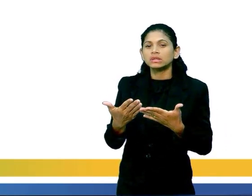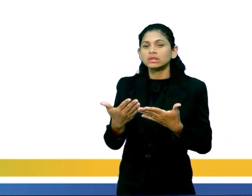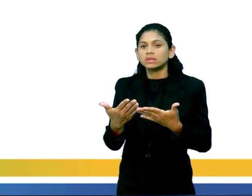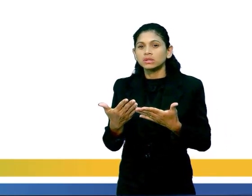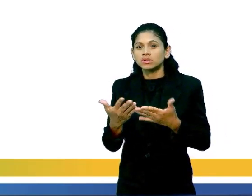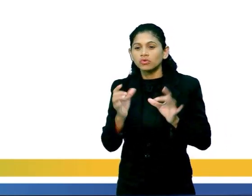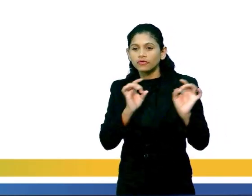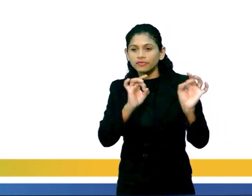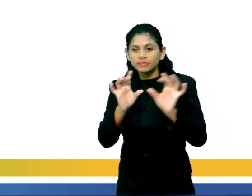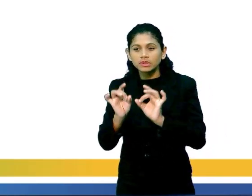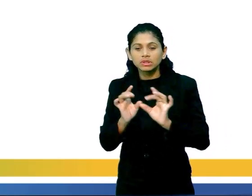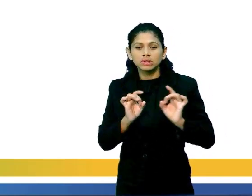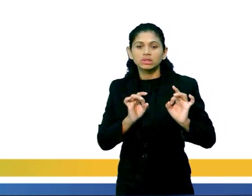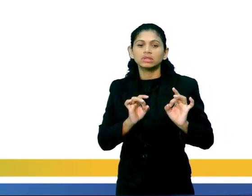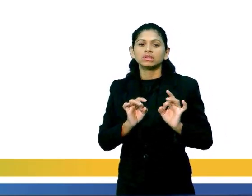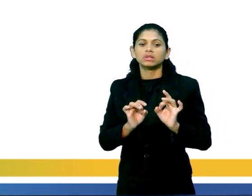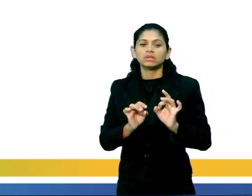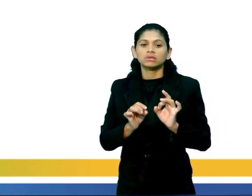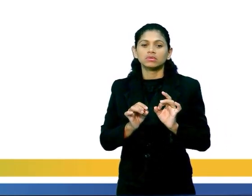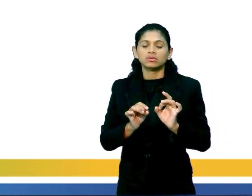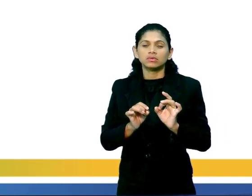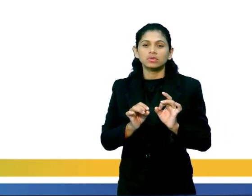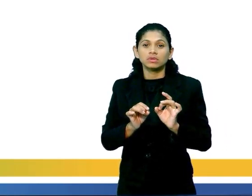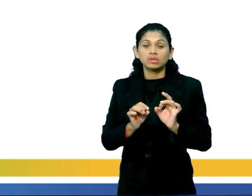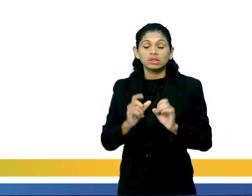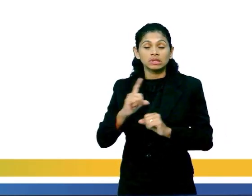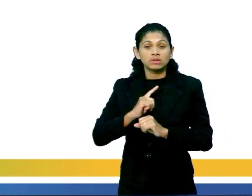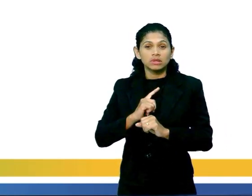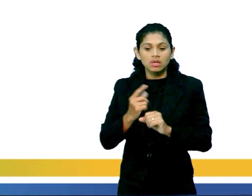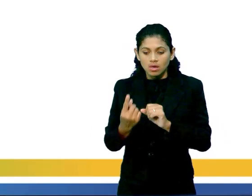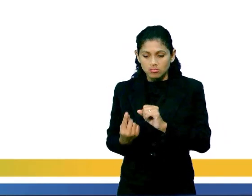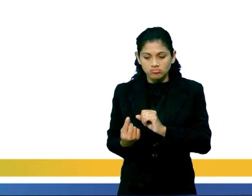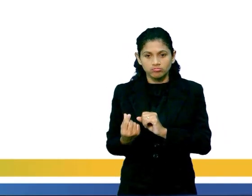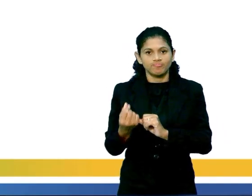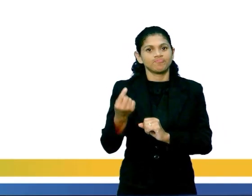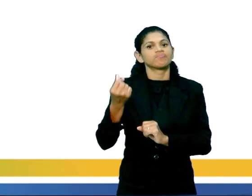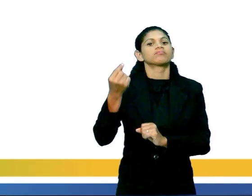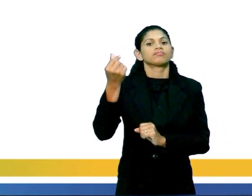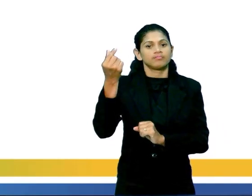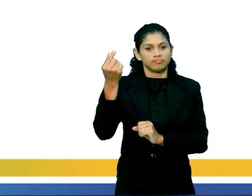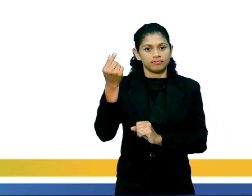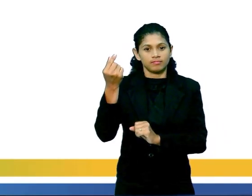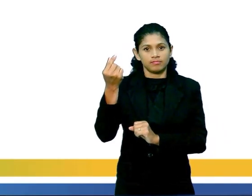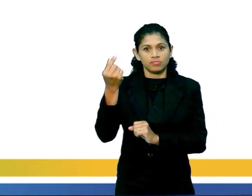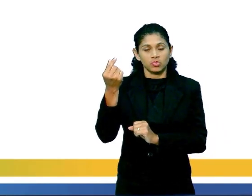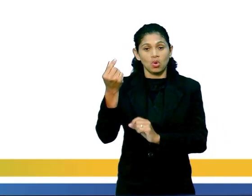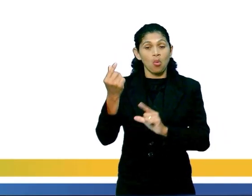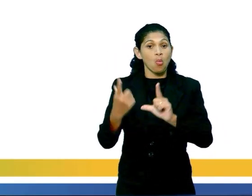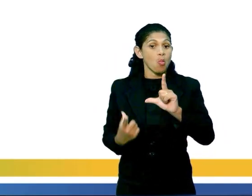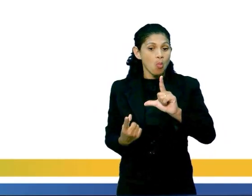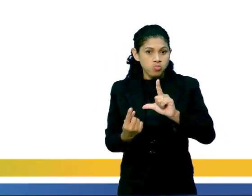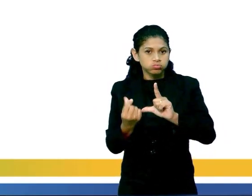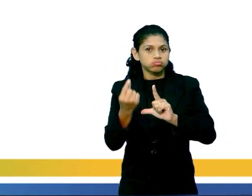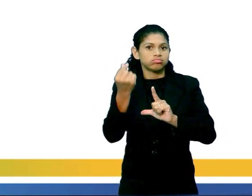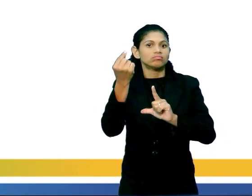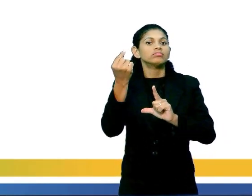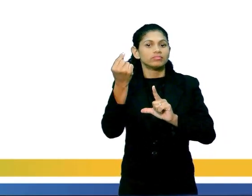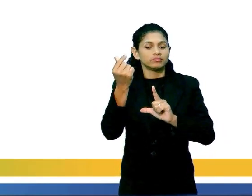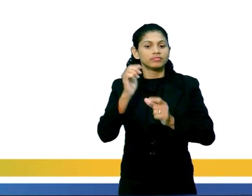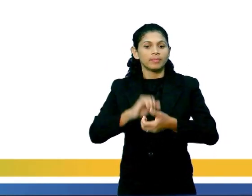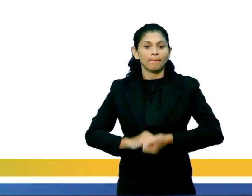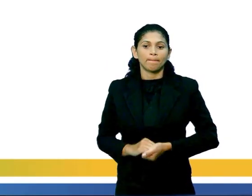é a barra mais vantajosa para se vender e qual gera mais lucro para a